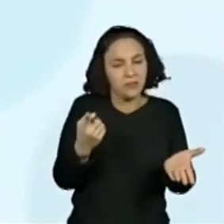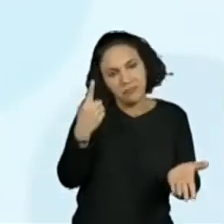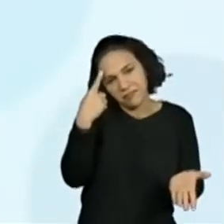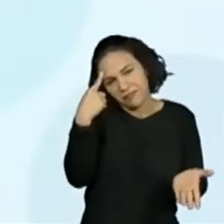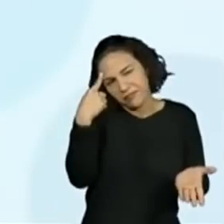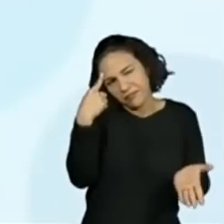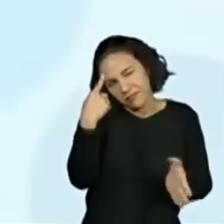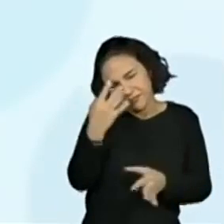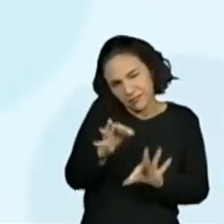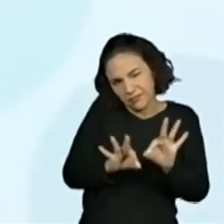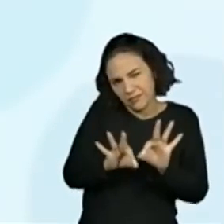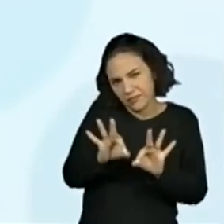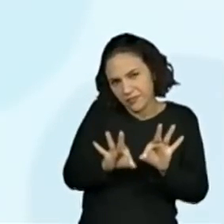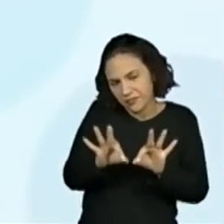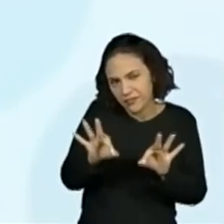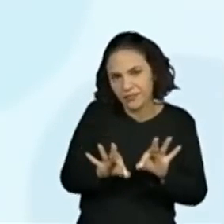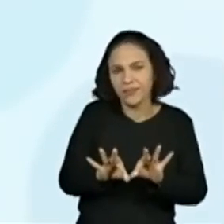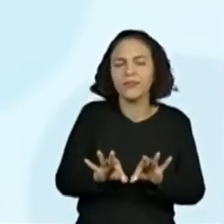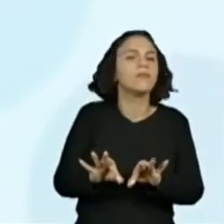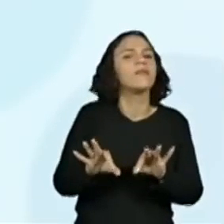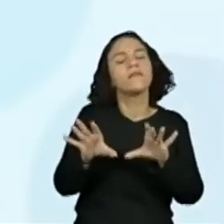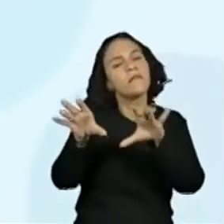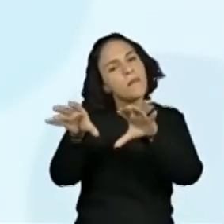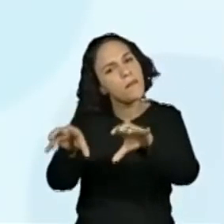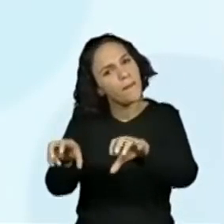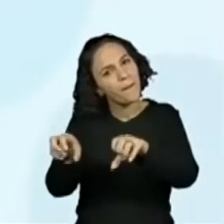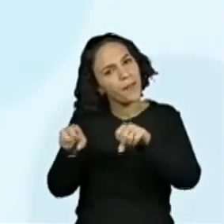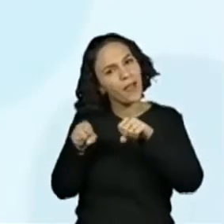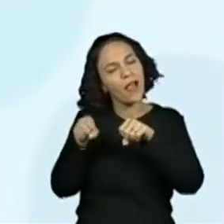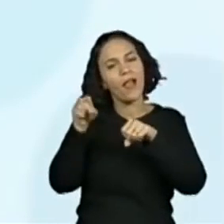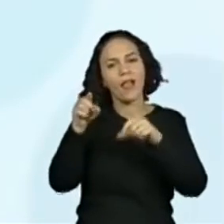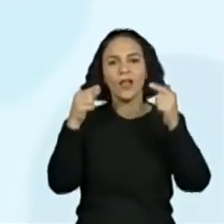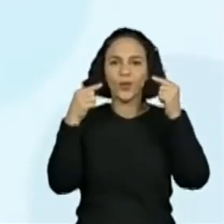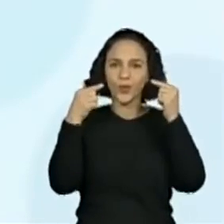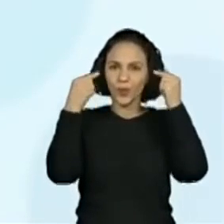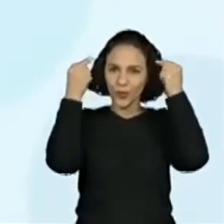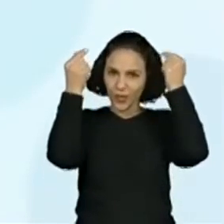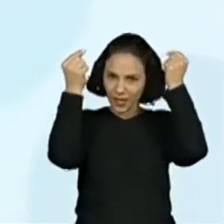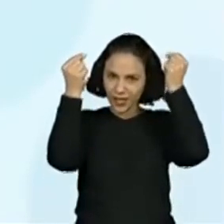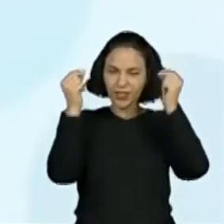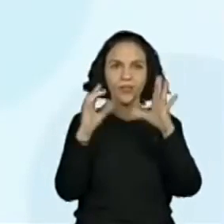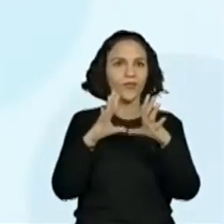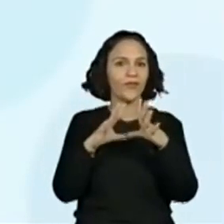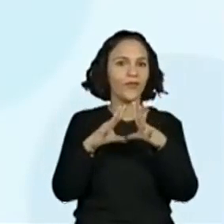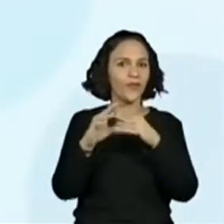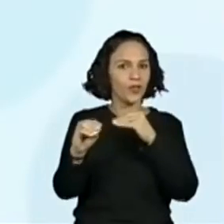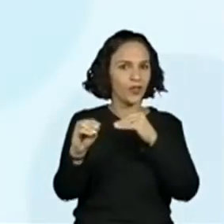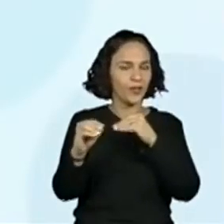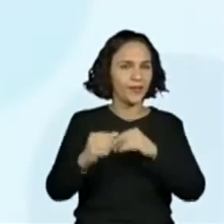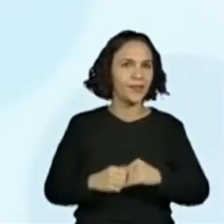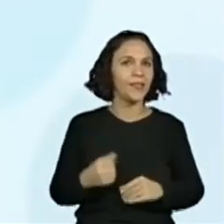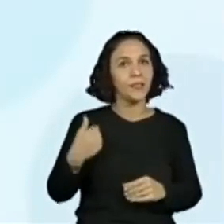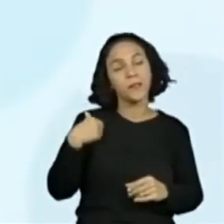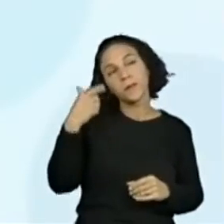plano, de sequestrar, né? De capturar um duende. E vai fugir para a floresta. Estou pensando nisso, professora. Tá ok,